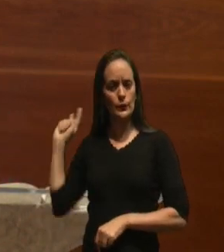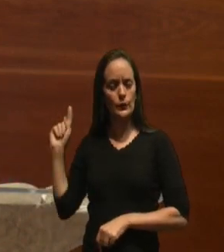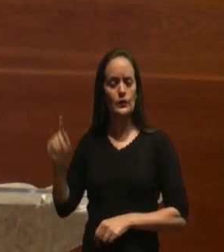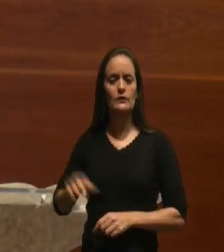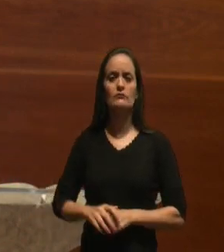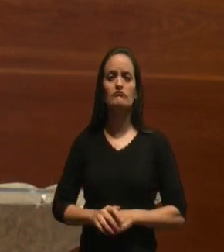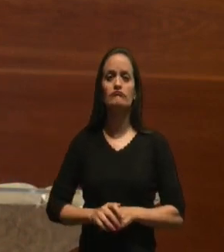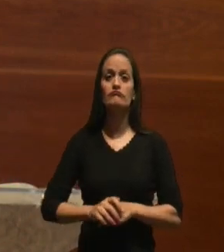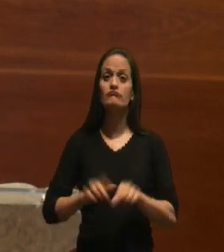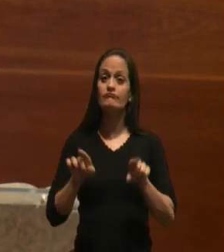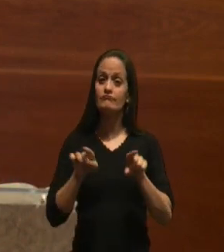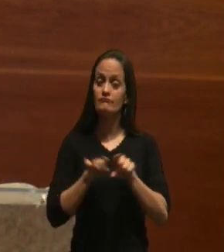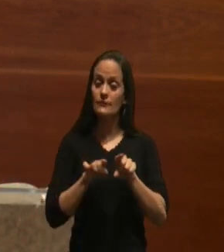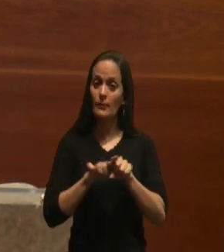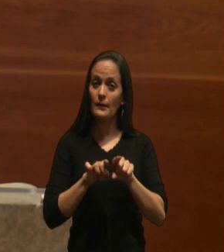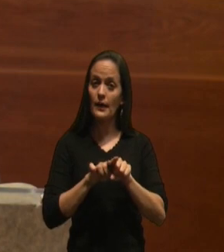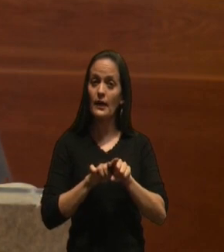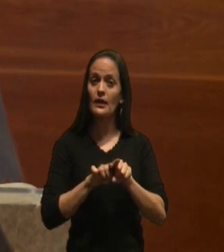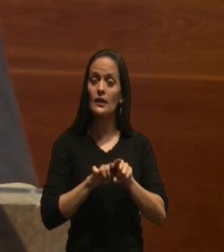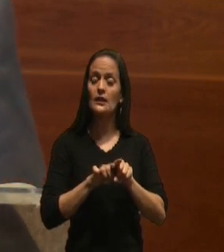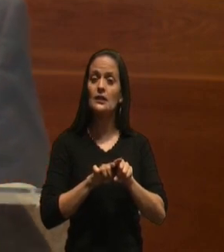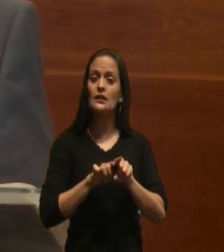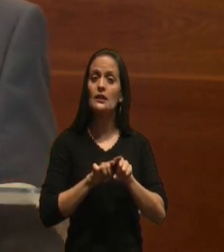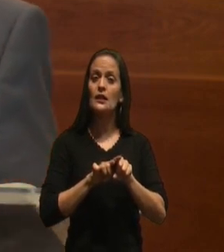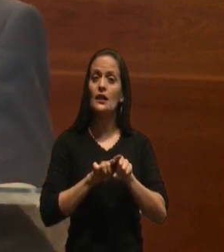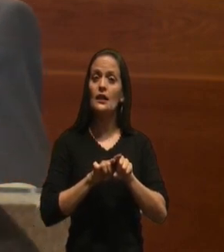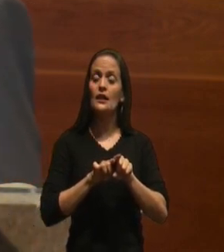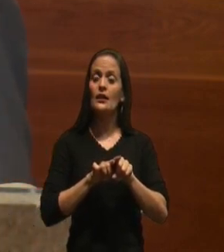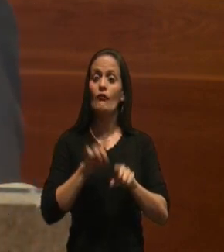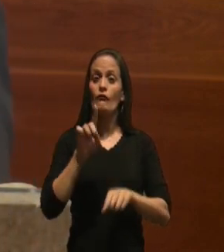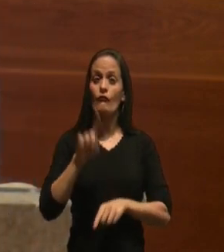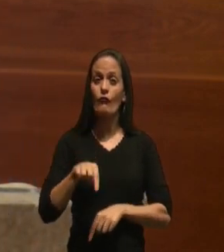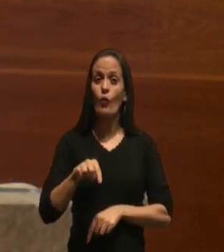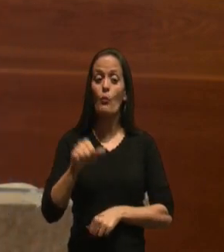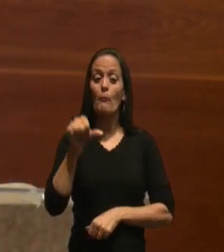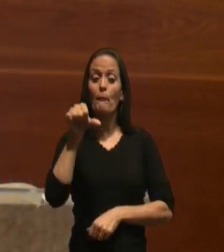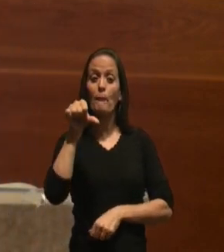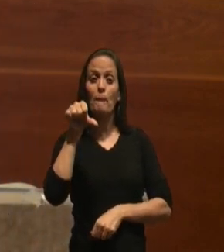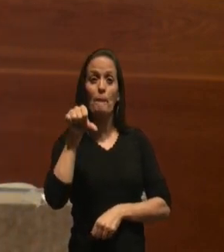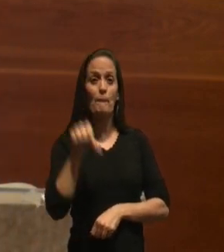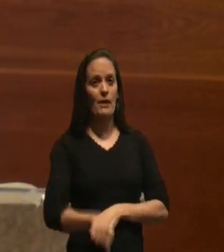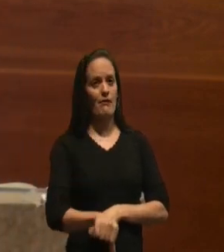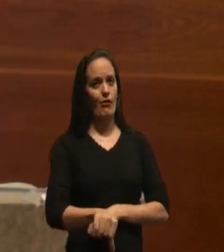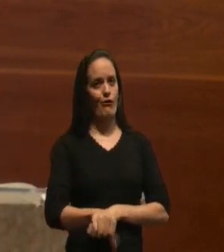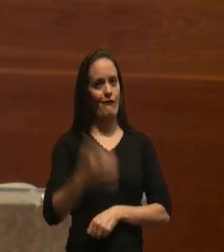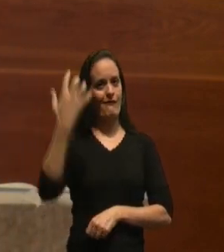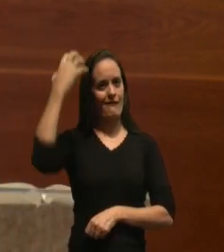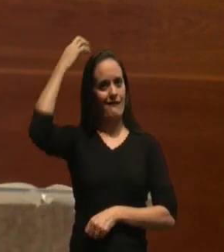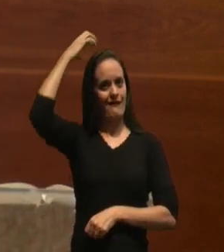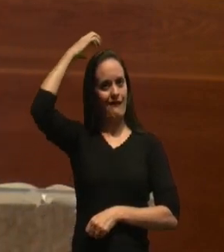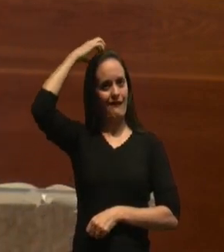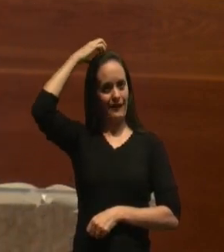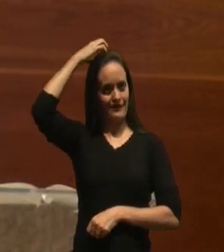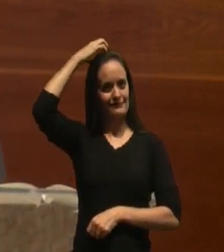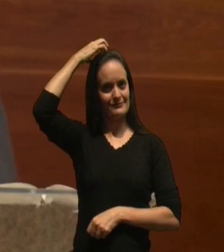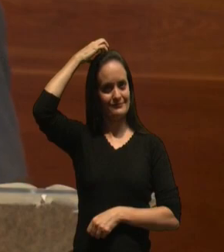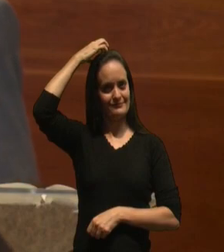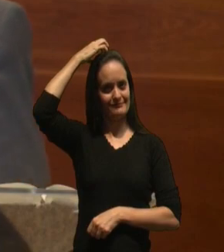e a palavra de Deus, que ele foi um dos piores reis de